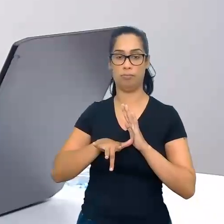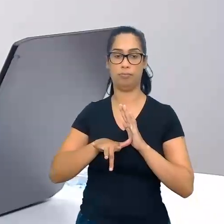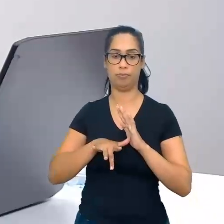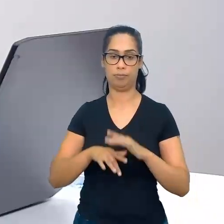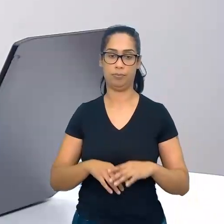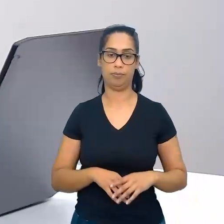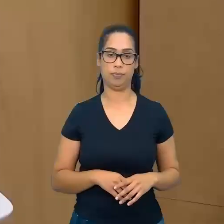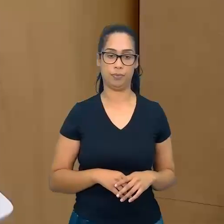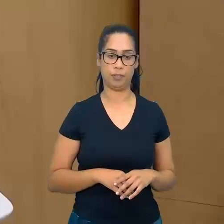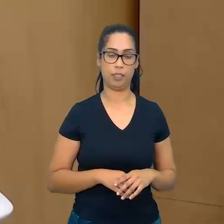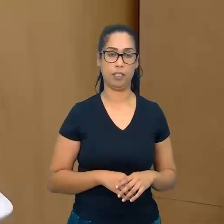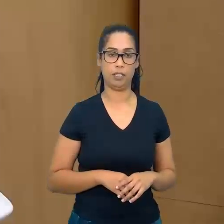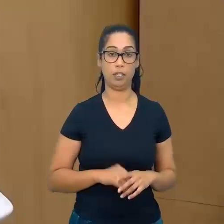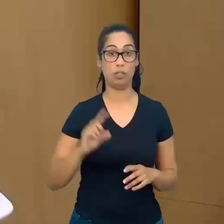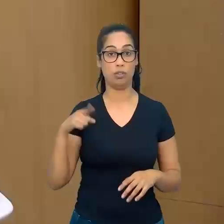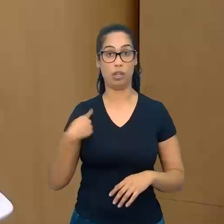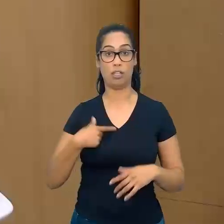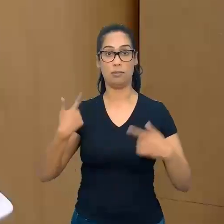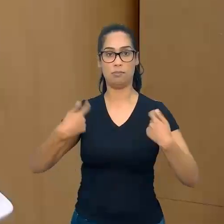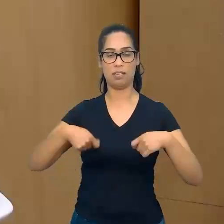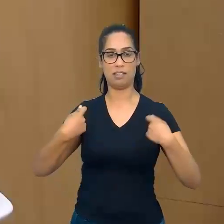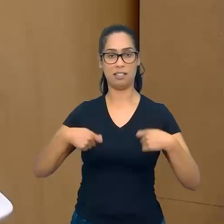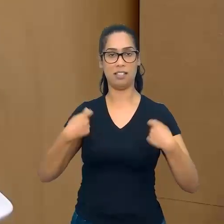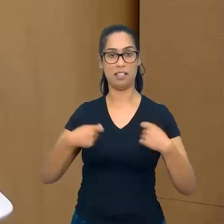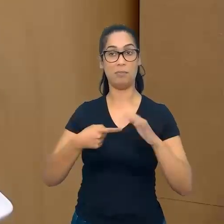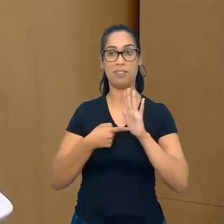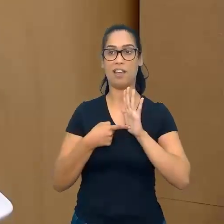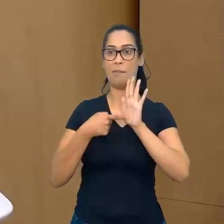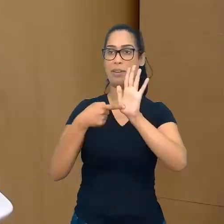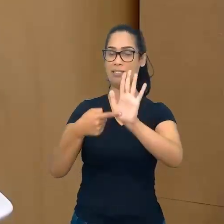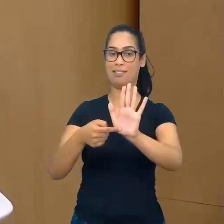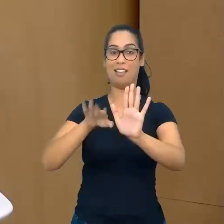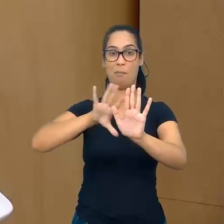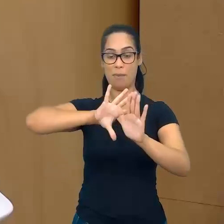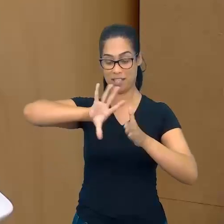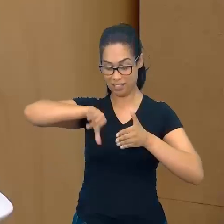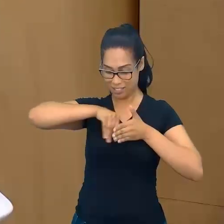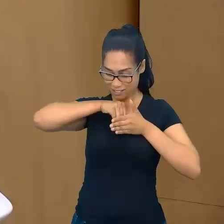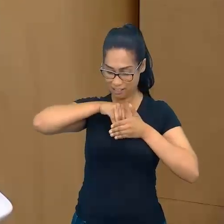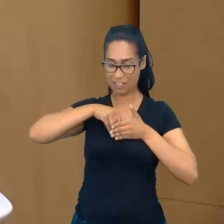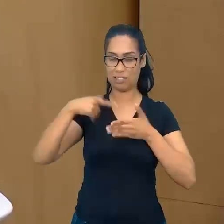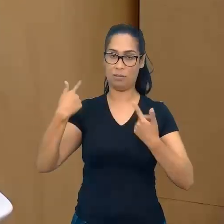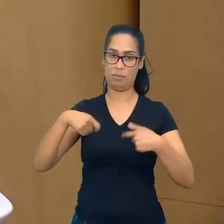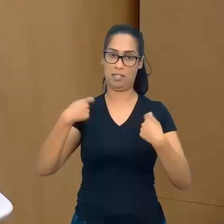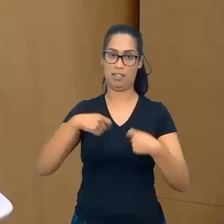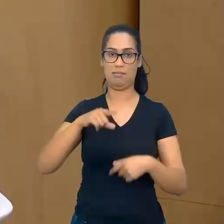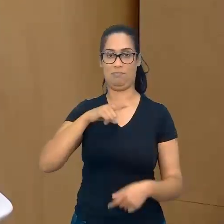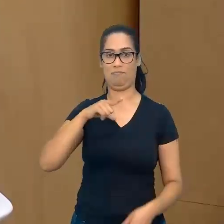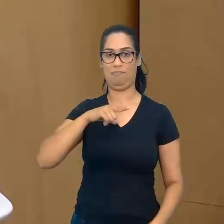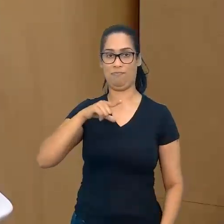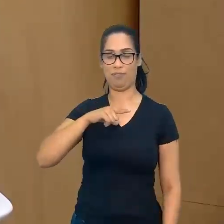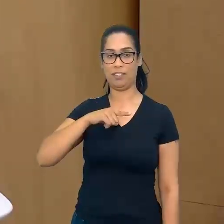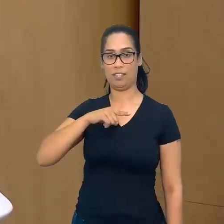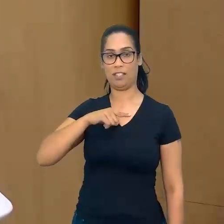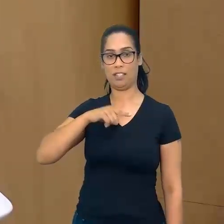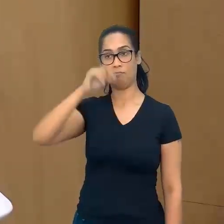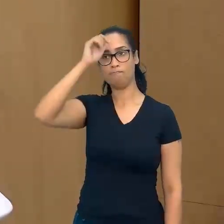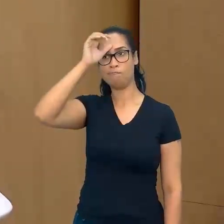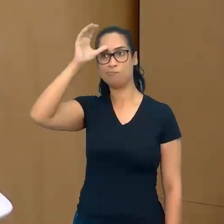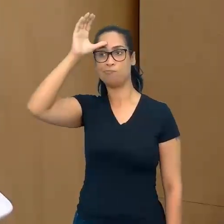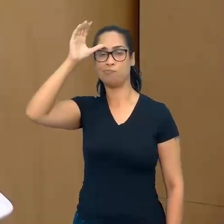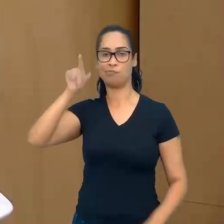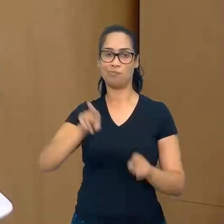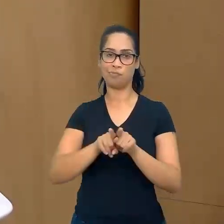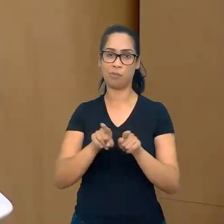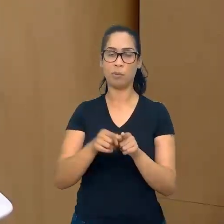essa questão do locutor interlocutor e enunciador enunciatário né de você ter com quem falar